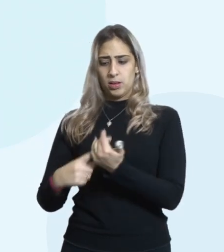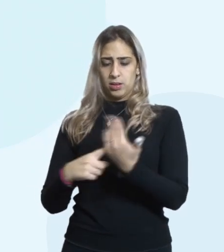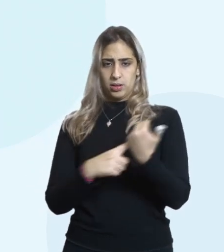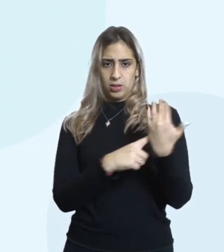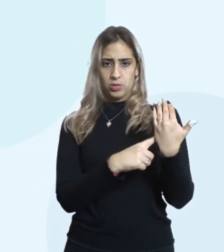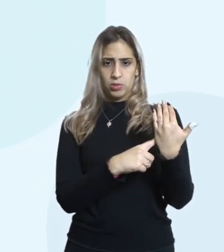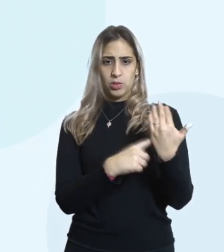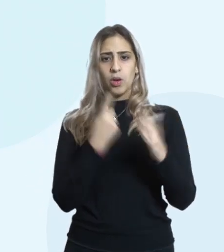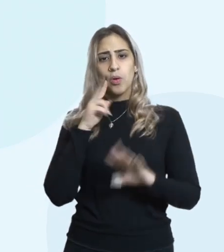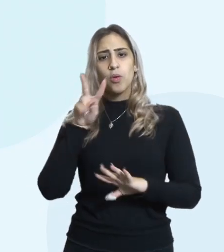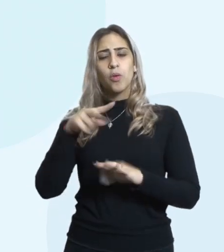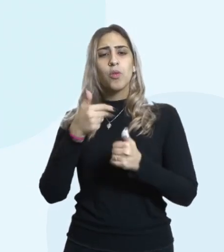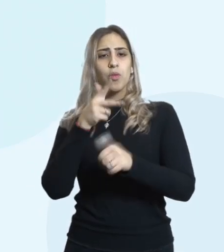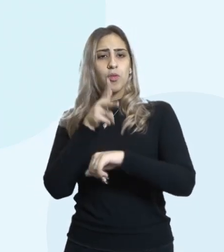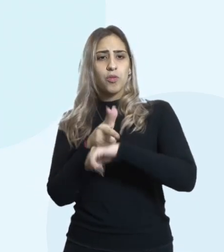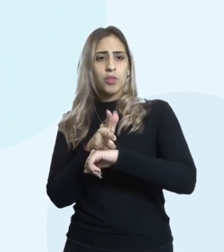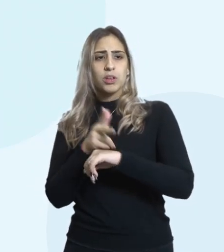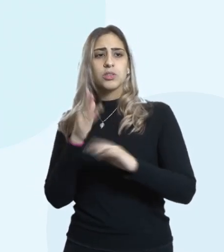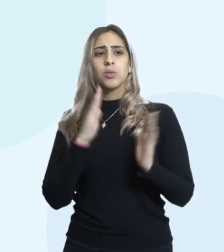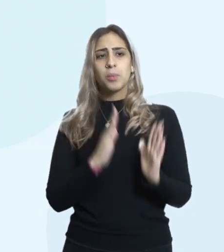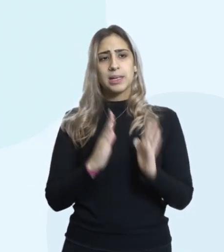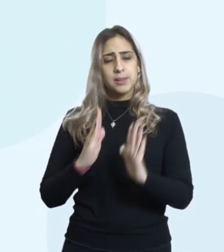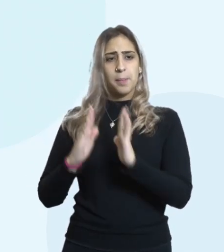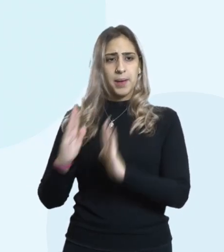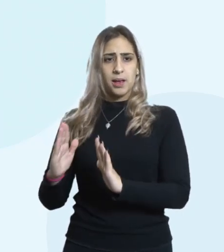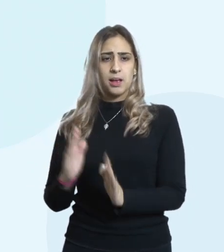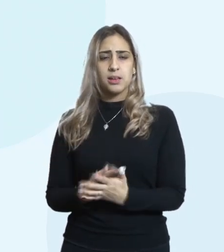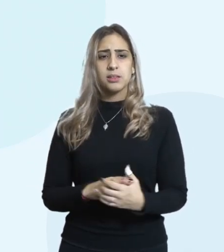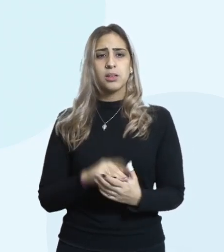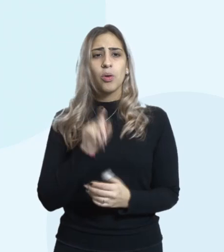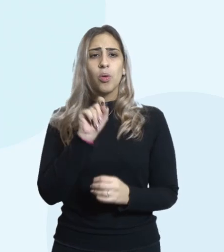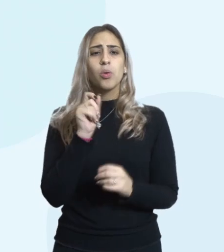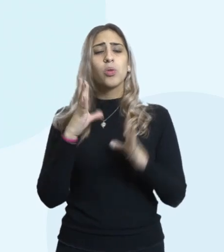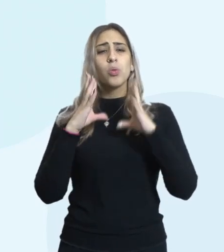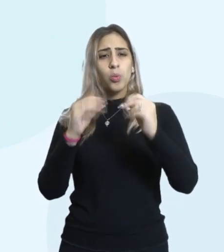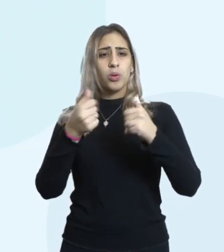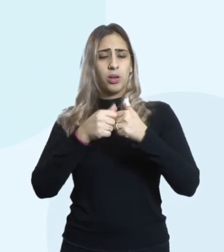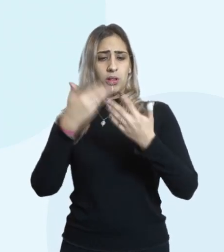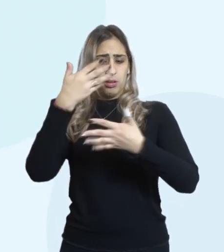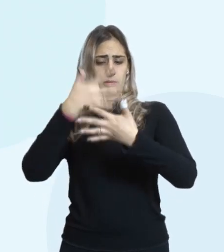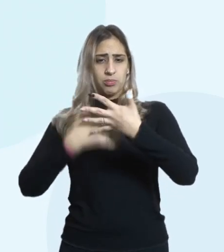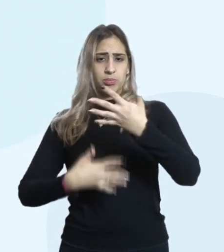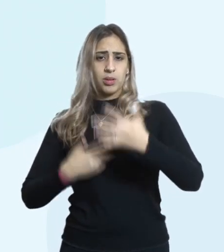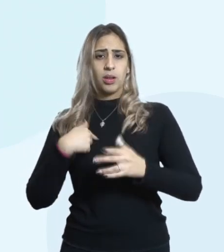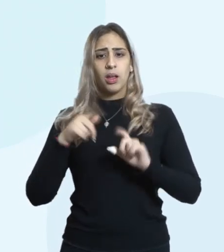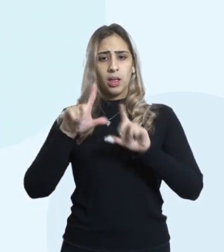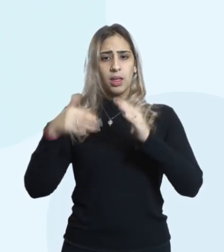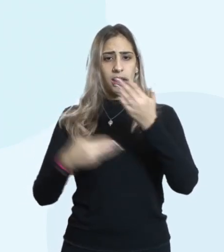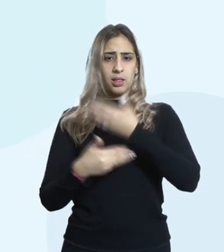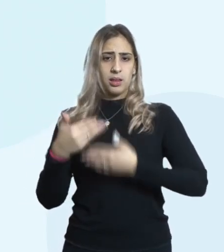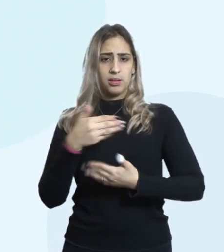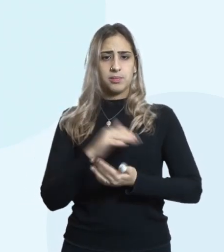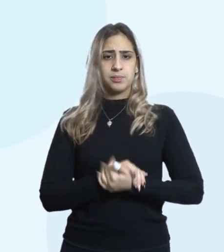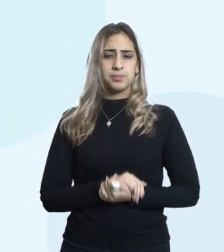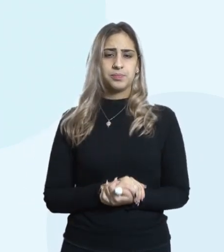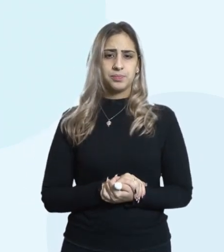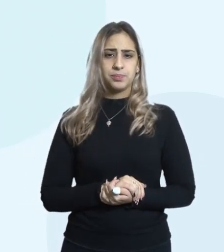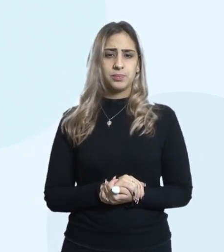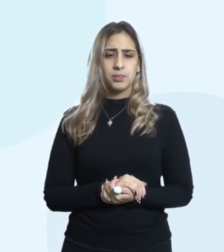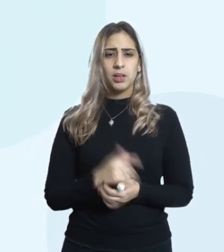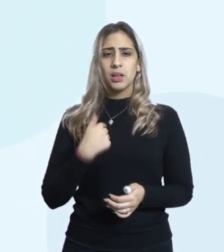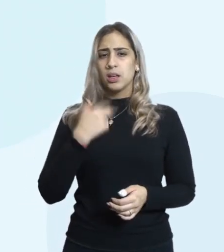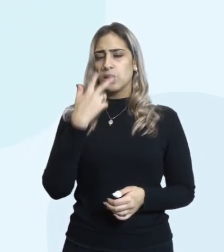um vídeo com o passo a passo de tudo que está explicado, da tela 5 até a tela 9. Eu